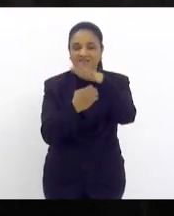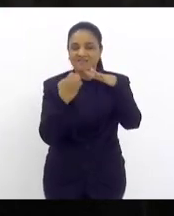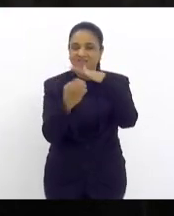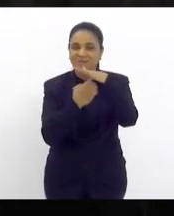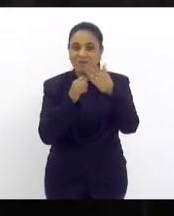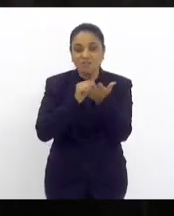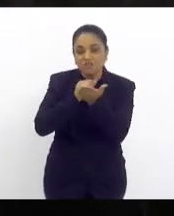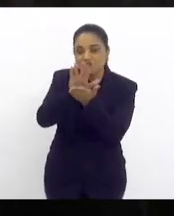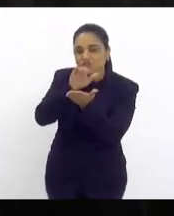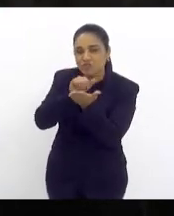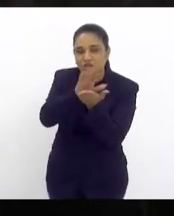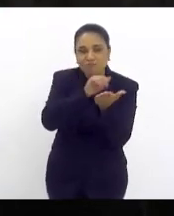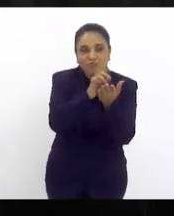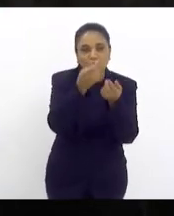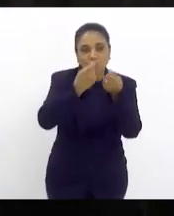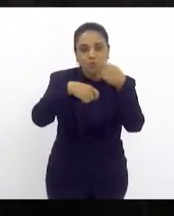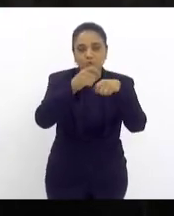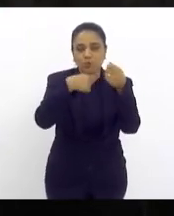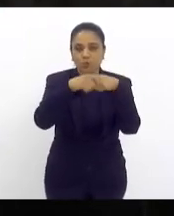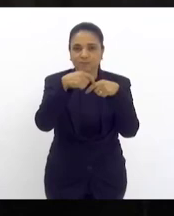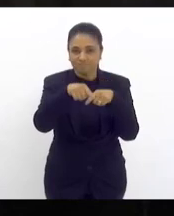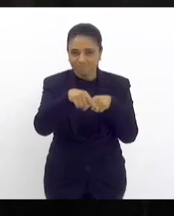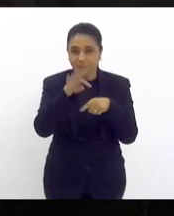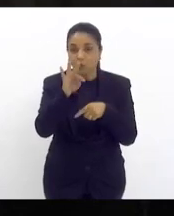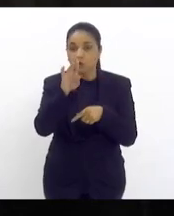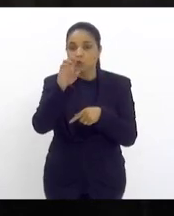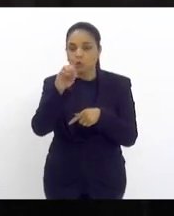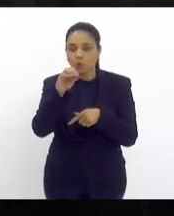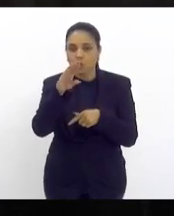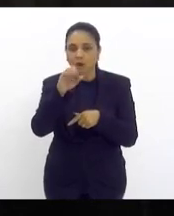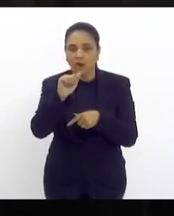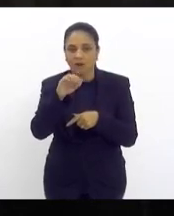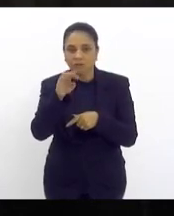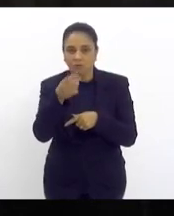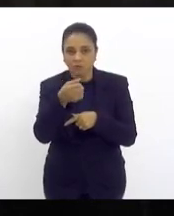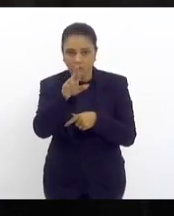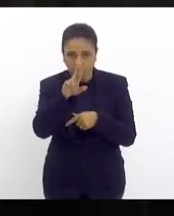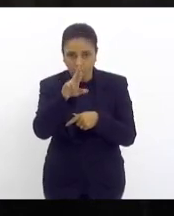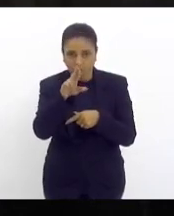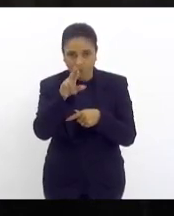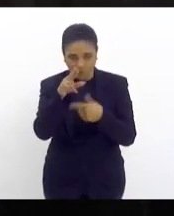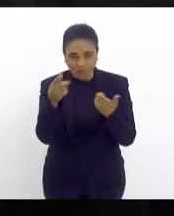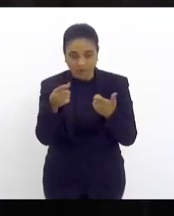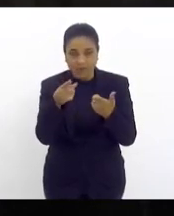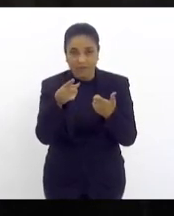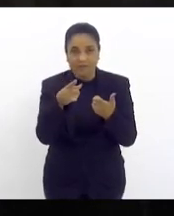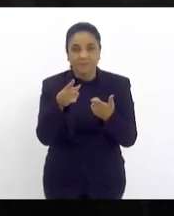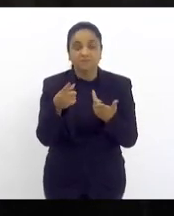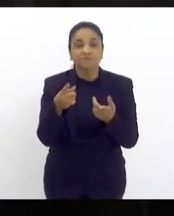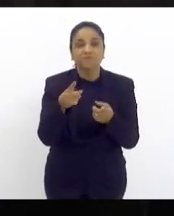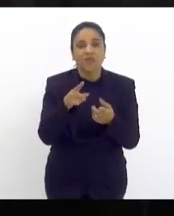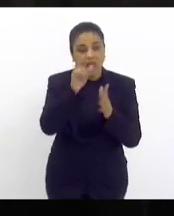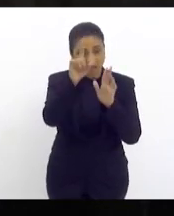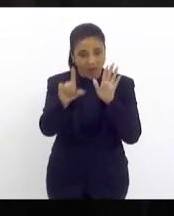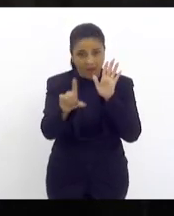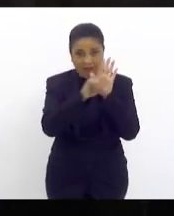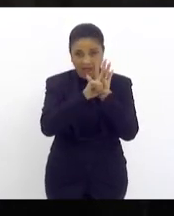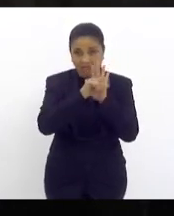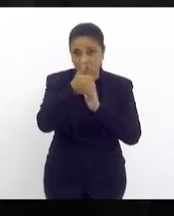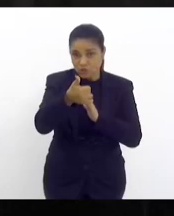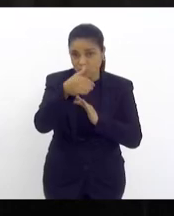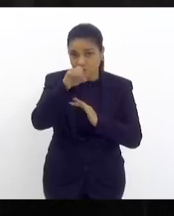demitindo os cobradores de forma unilateral Porque por mais que essa lei de 2019